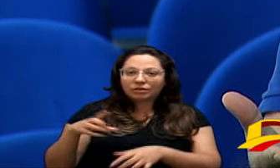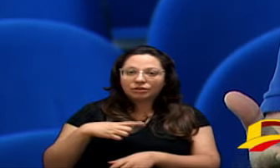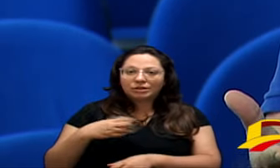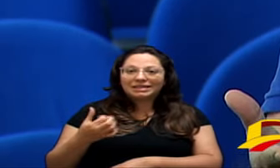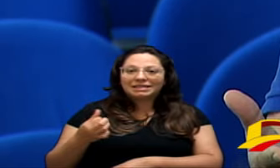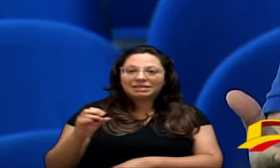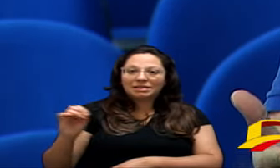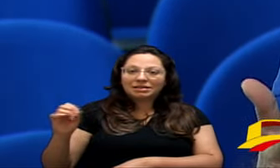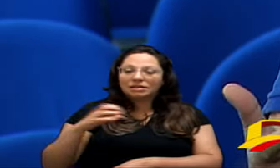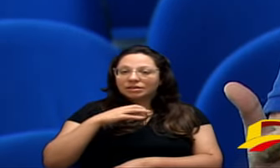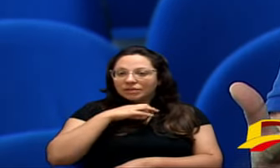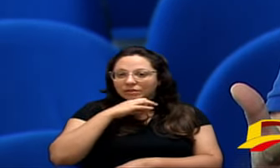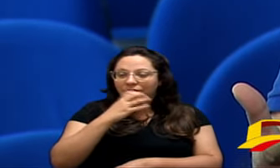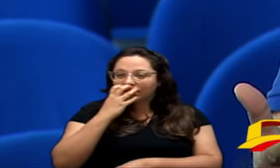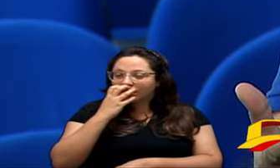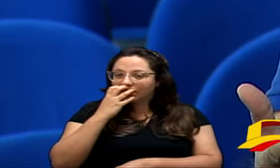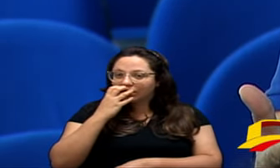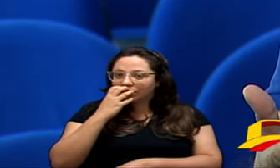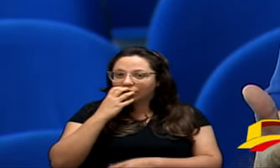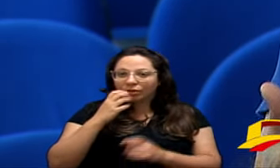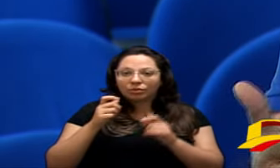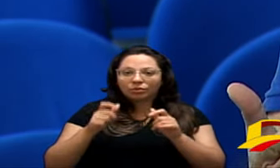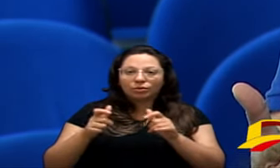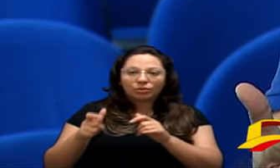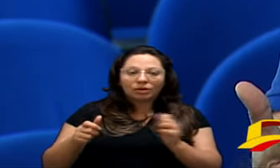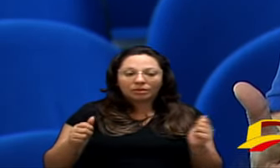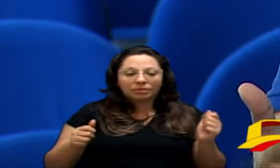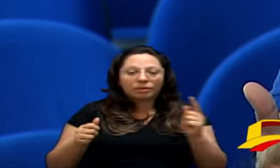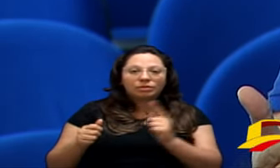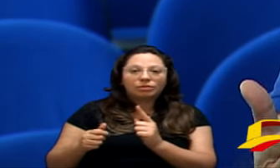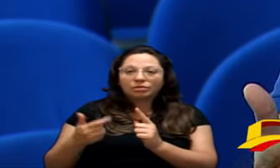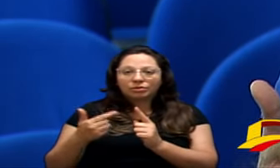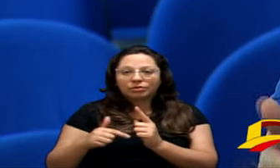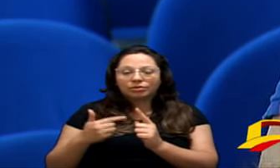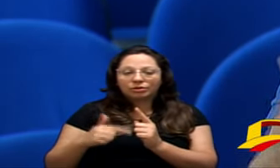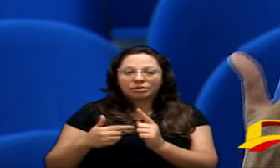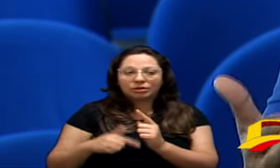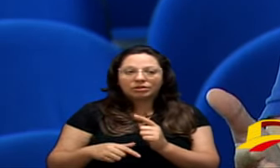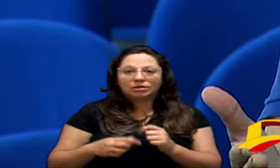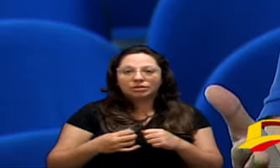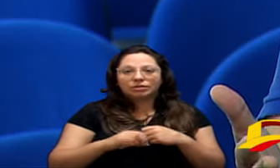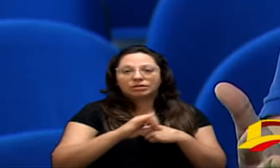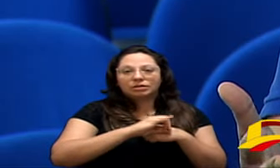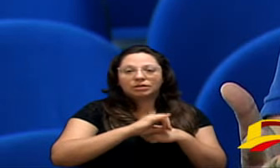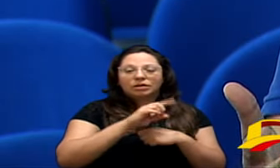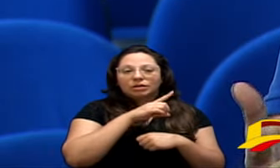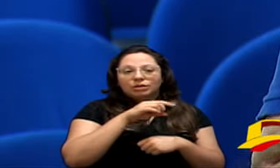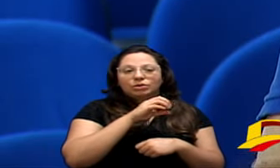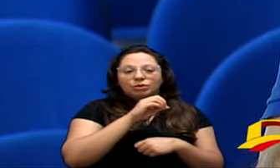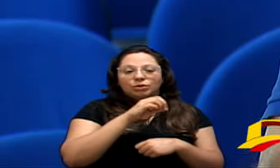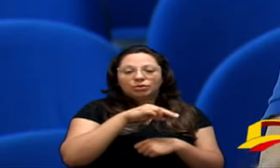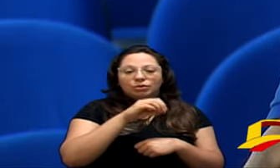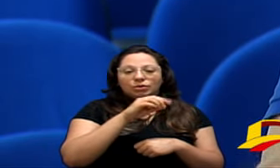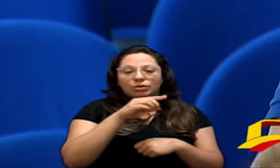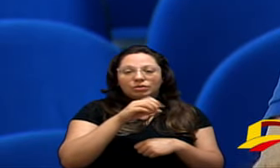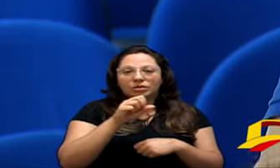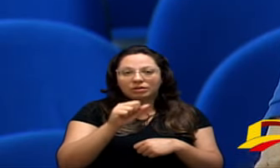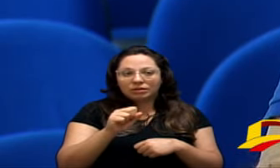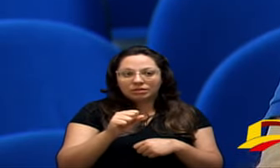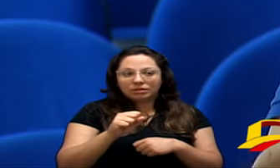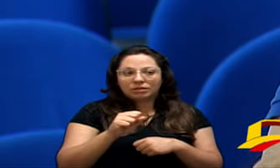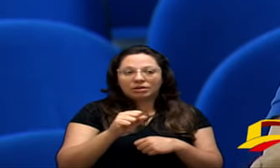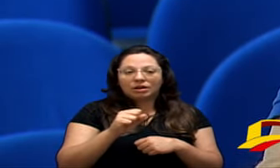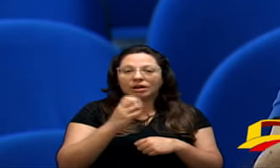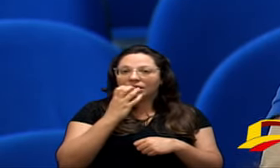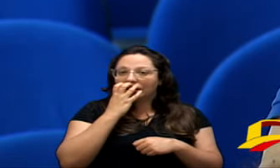mais espaço para colocar nenhum o centro de zoonos lá tinha cachorro até no telhado então o descarte de